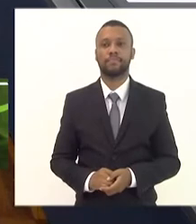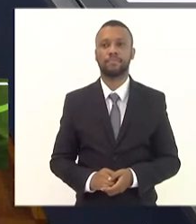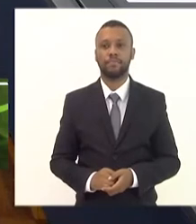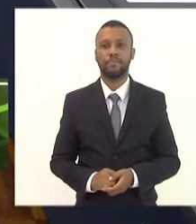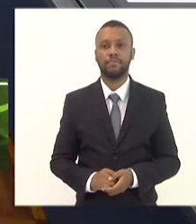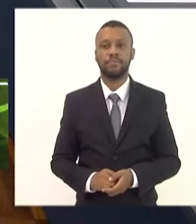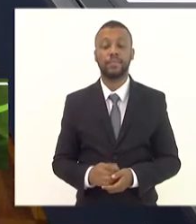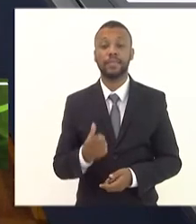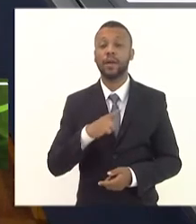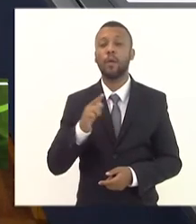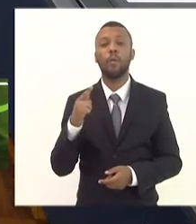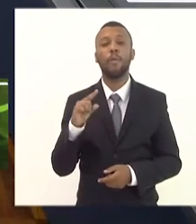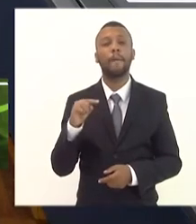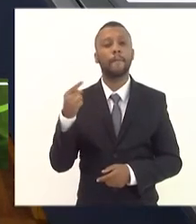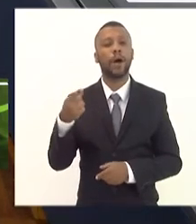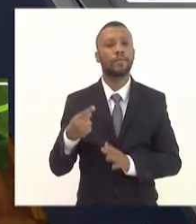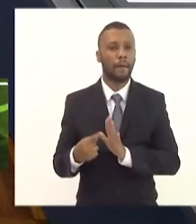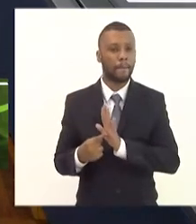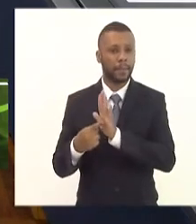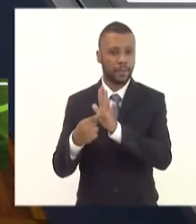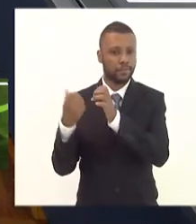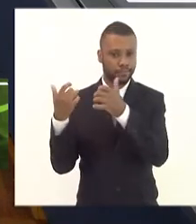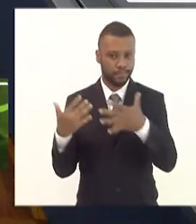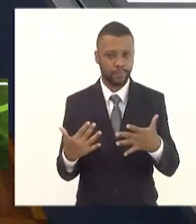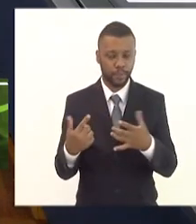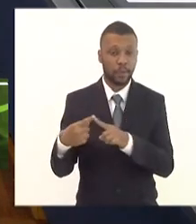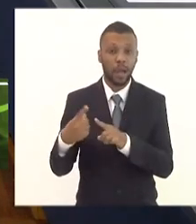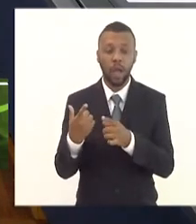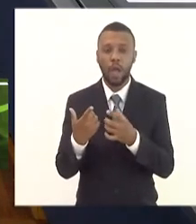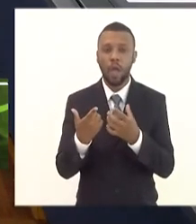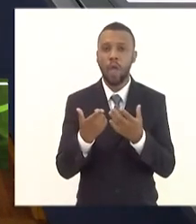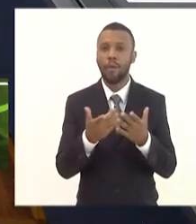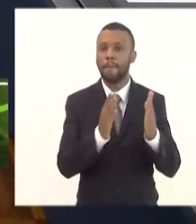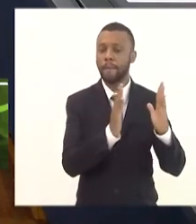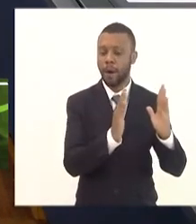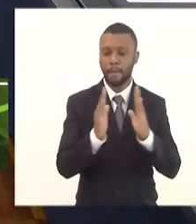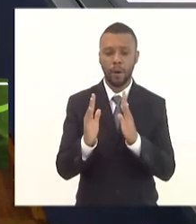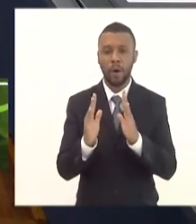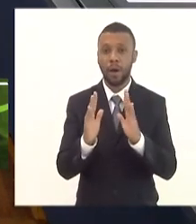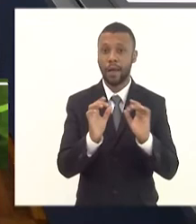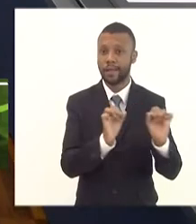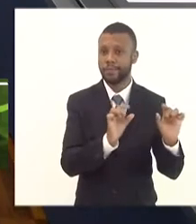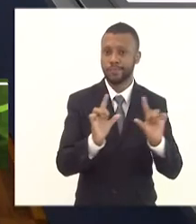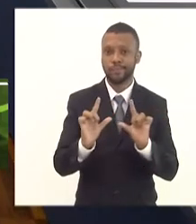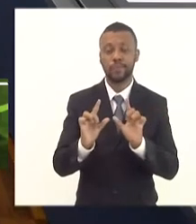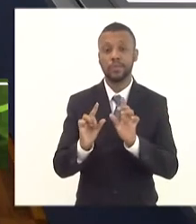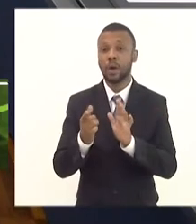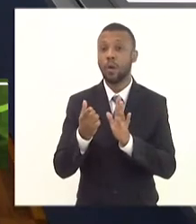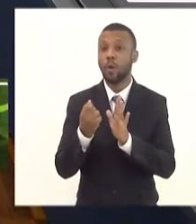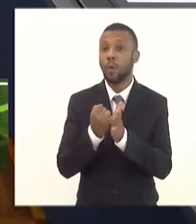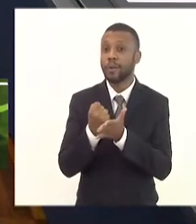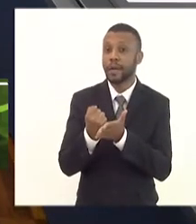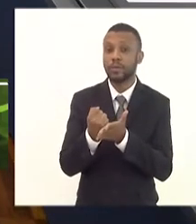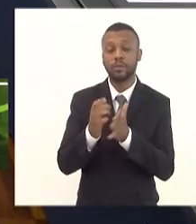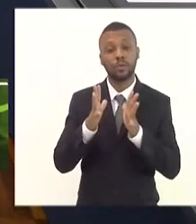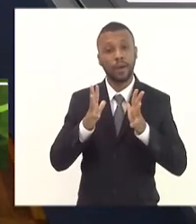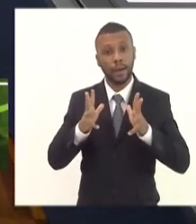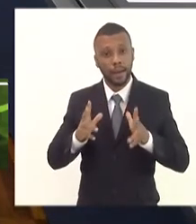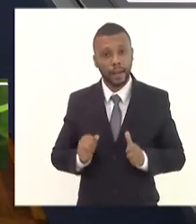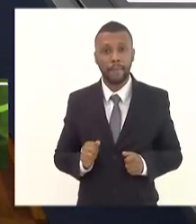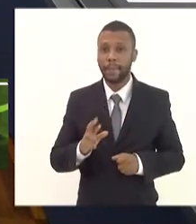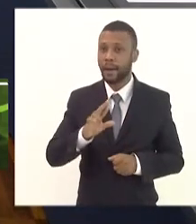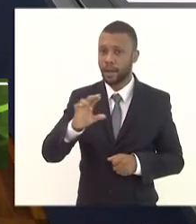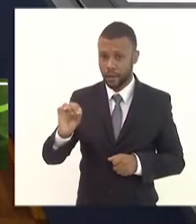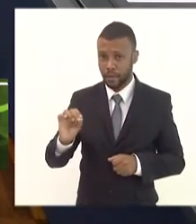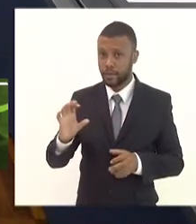Aí tem uma próxima apresentação, porque eu dividi porque ficou muito grande, que são os contratos do Limpar Rio agora, que também estão no Pacto da Região. Perfeitamente,